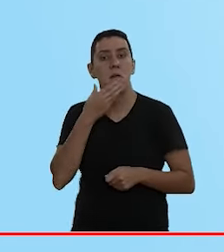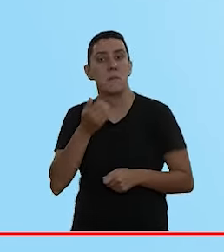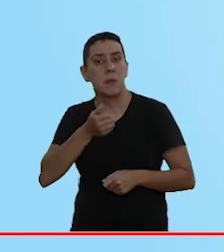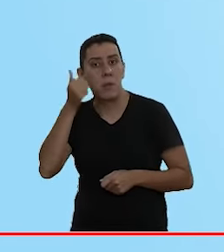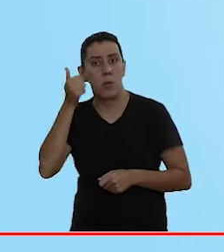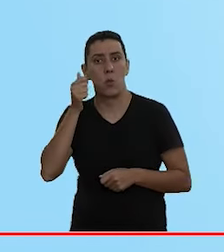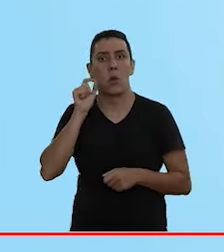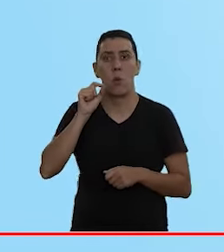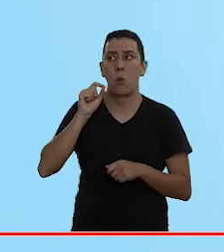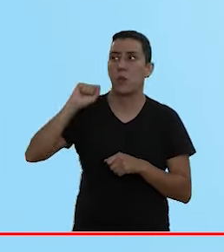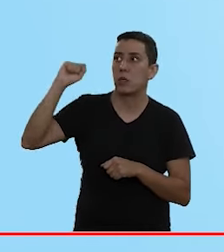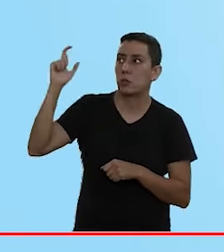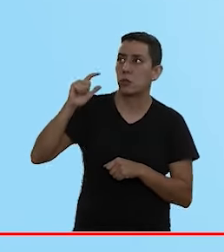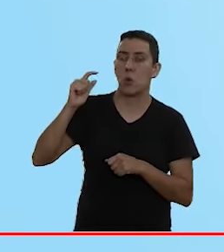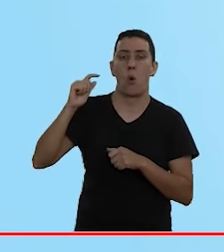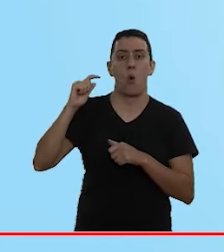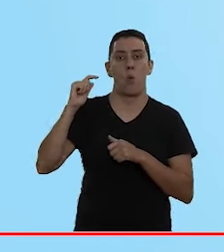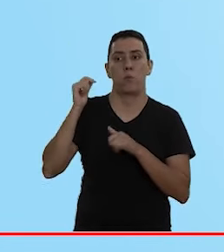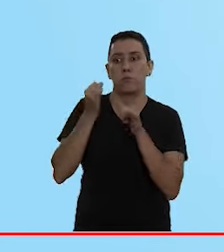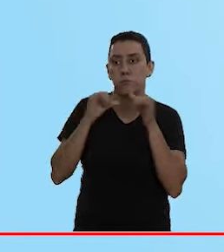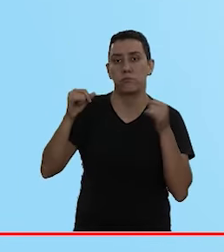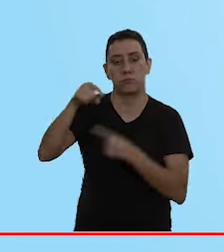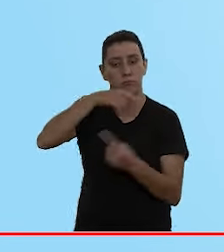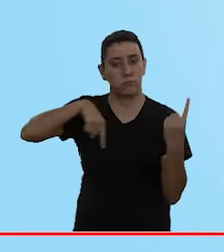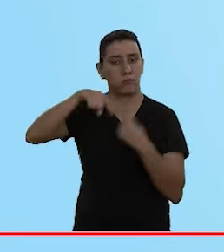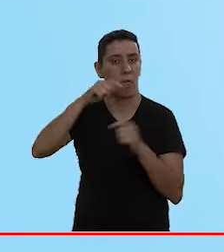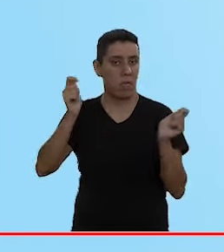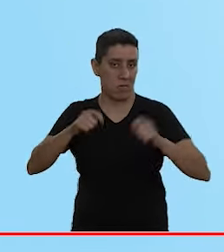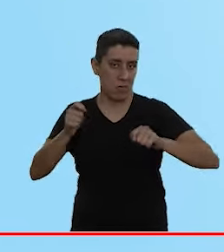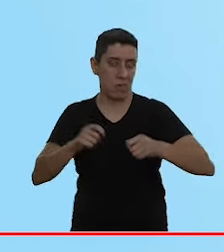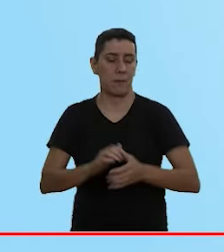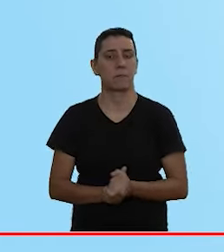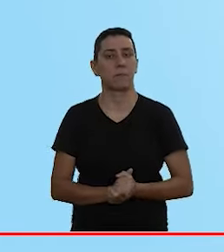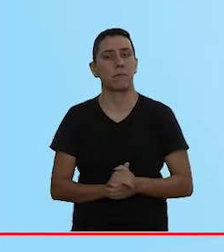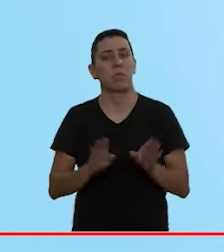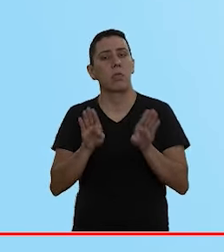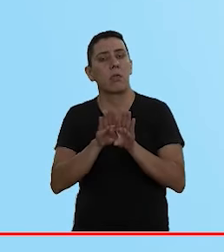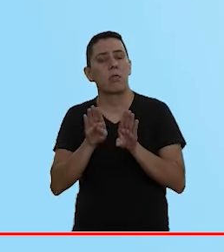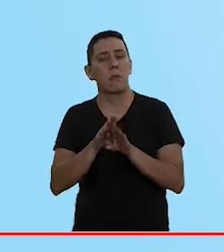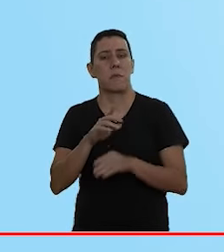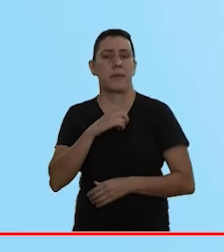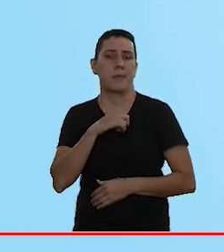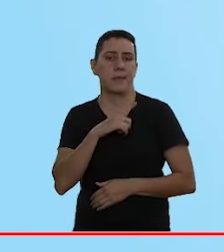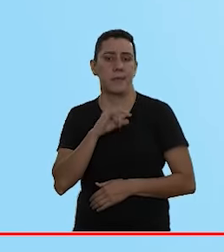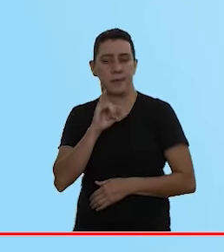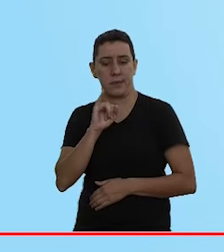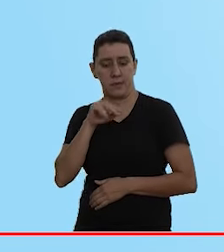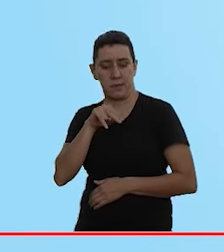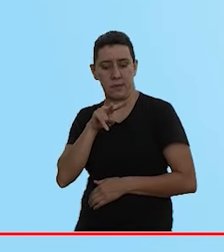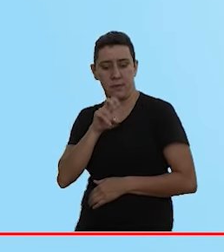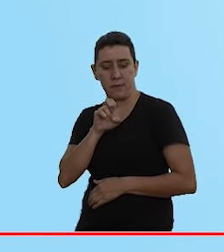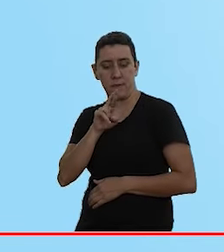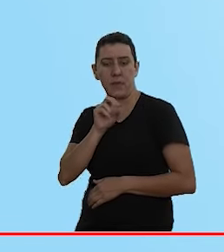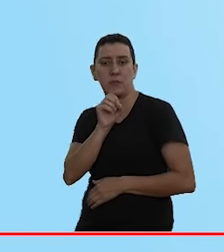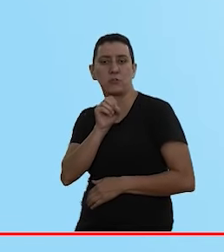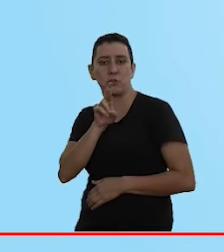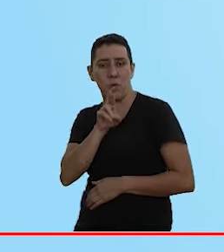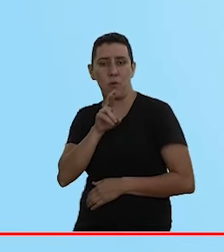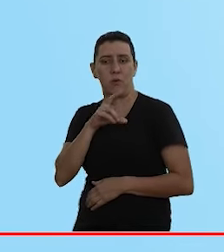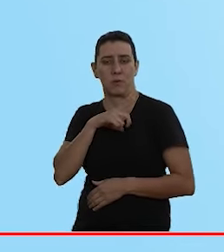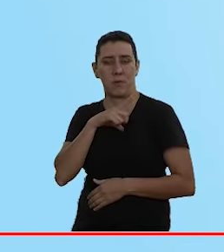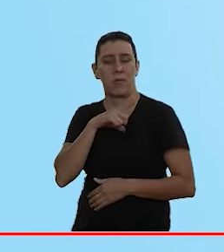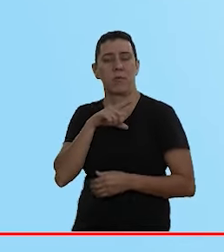energia solar mais competitiva. A ideia é trazer um pouco sobre os inversores strings, inversores centrais, um pouco sobre